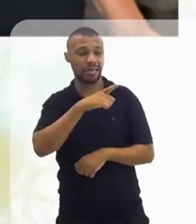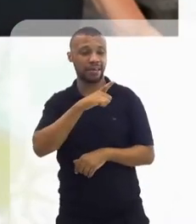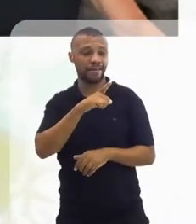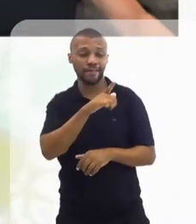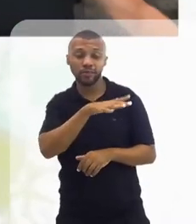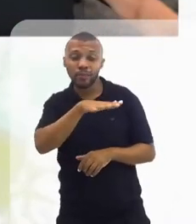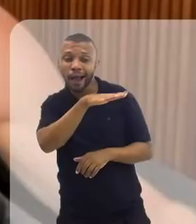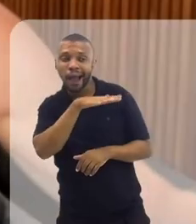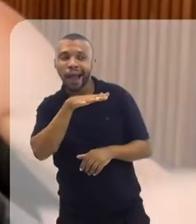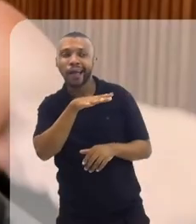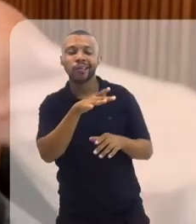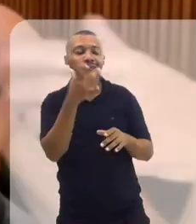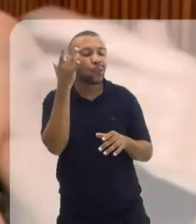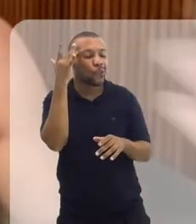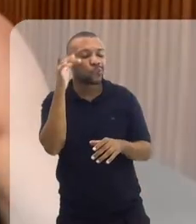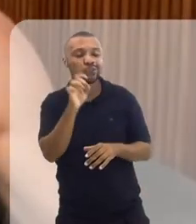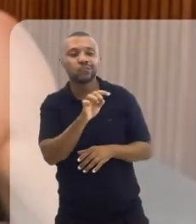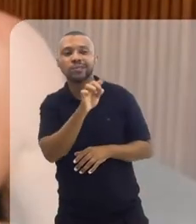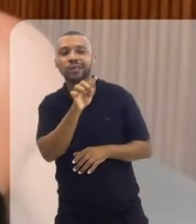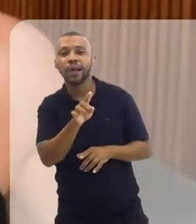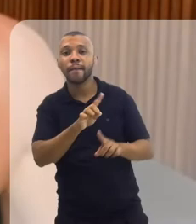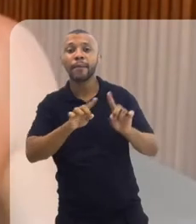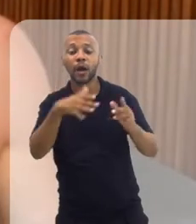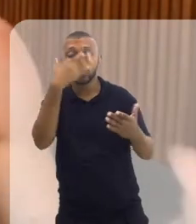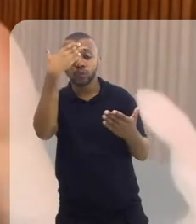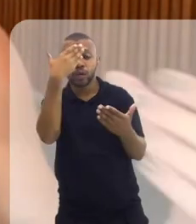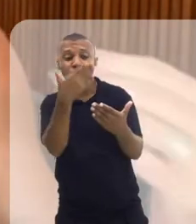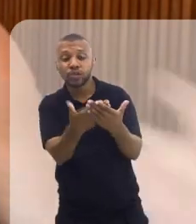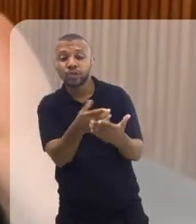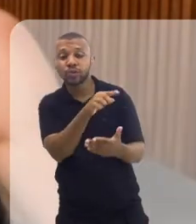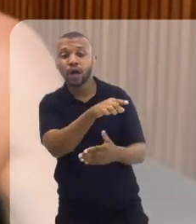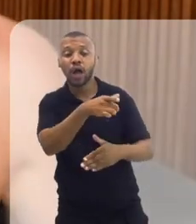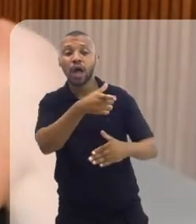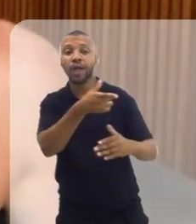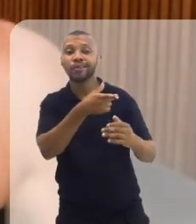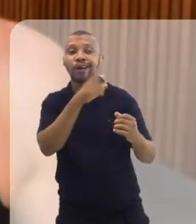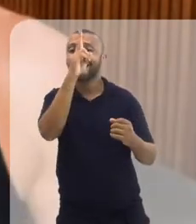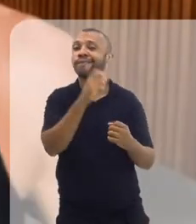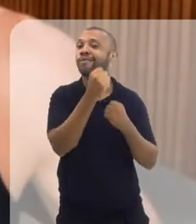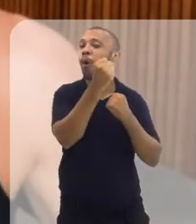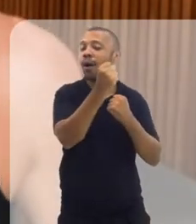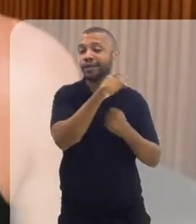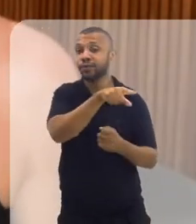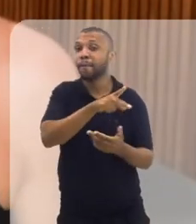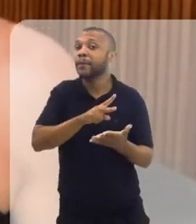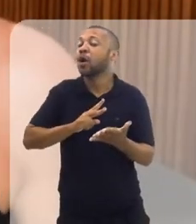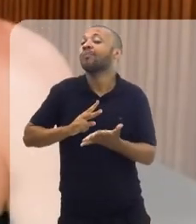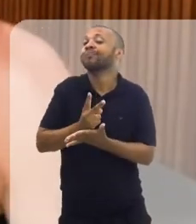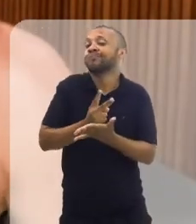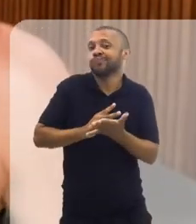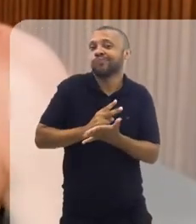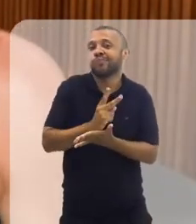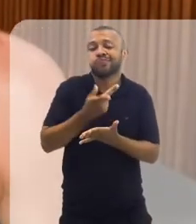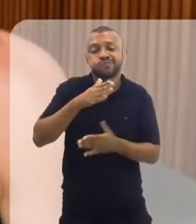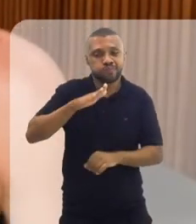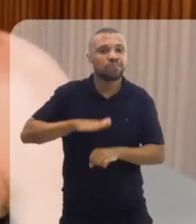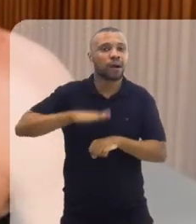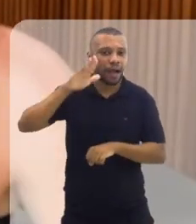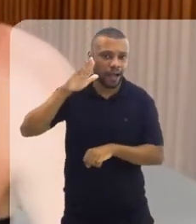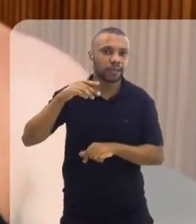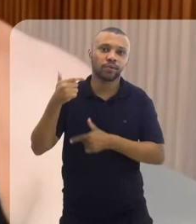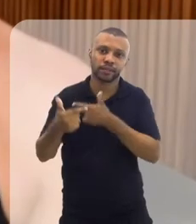mundo que não sei qual é, mas eu não acredito no seu potencial." Isso me incomodou sempre muito